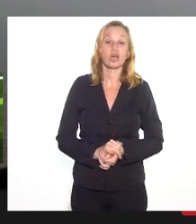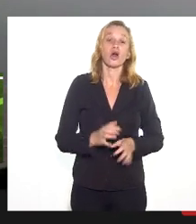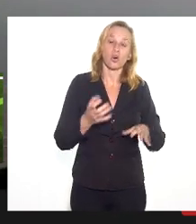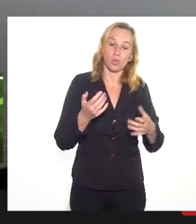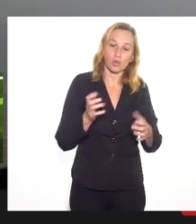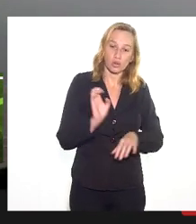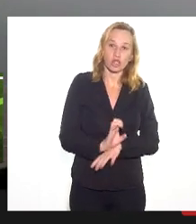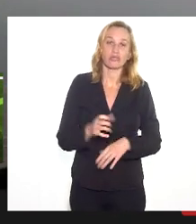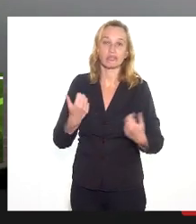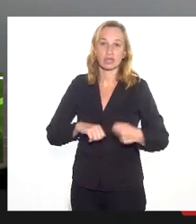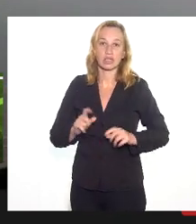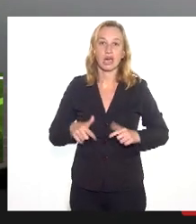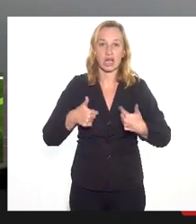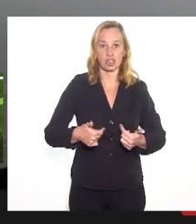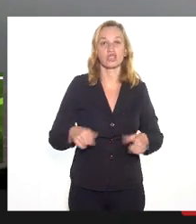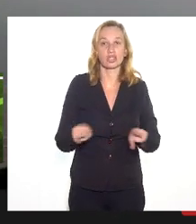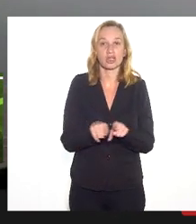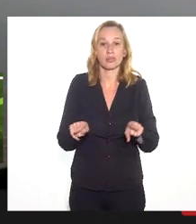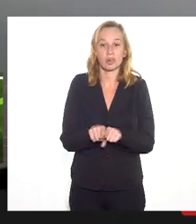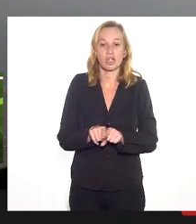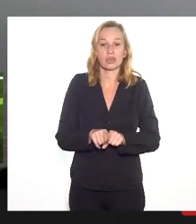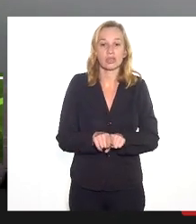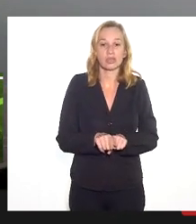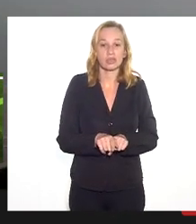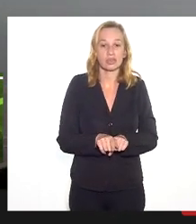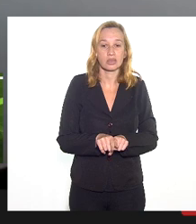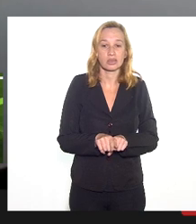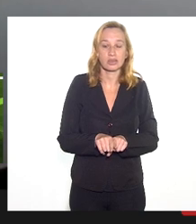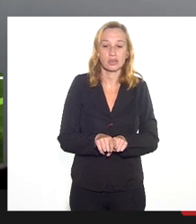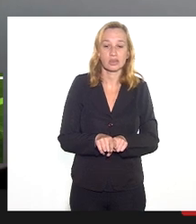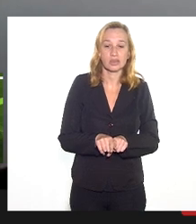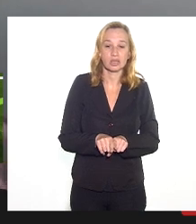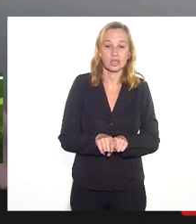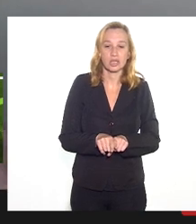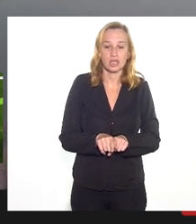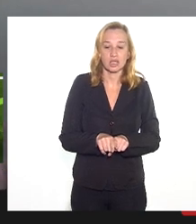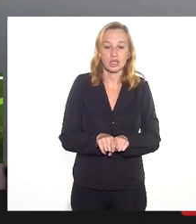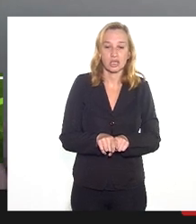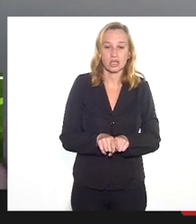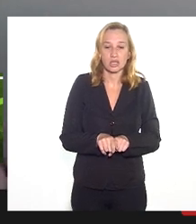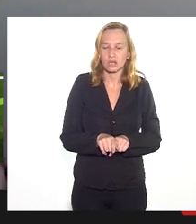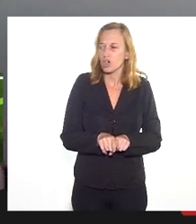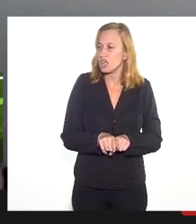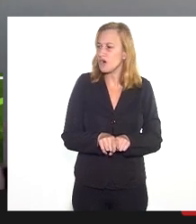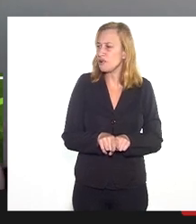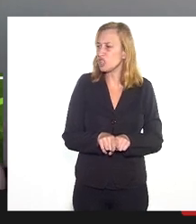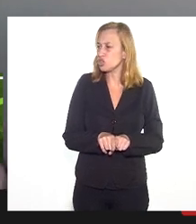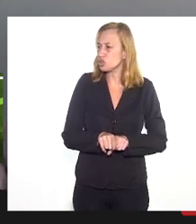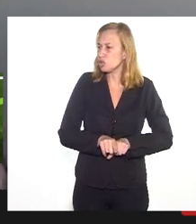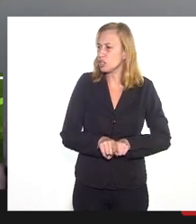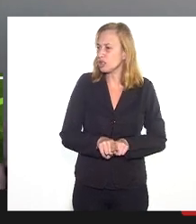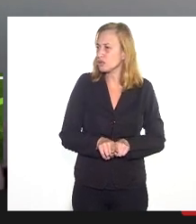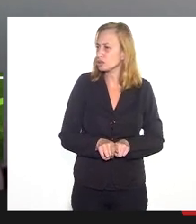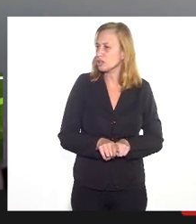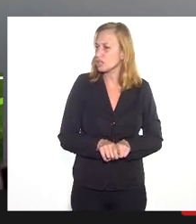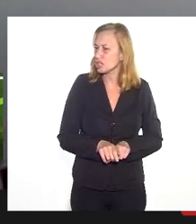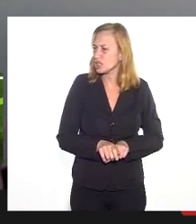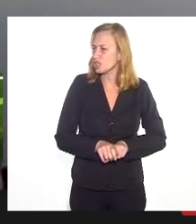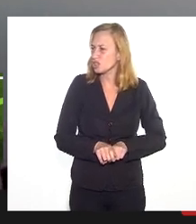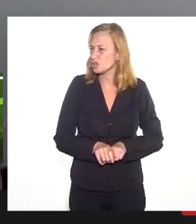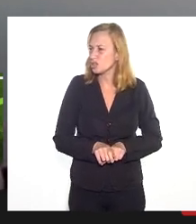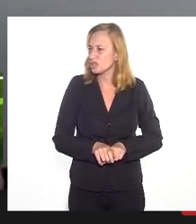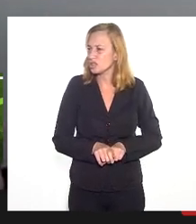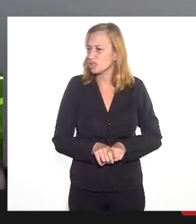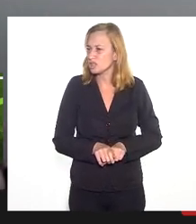tem que atuar também do ponto de vista da infraestrutura, né? O acesso, eu passei 2 anos na legislatura